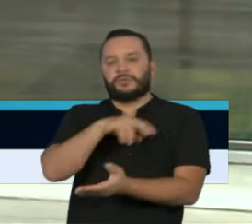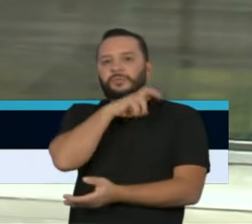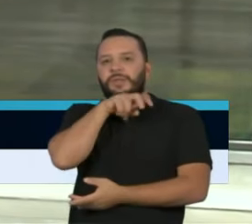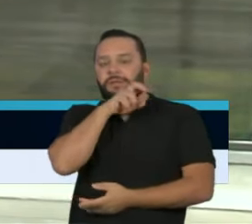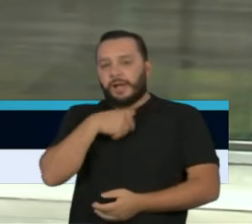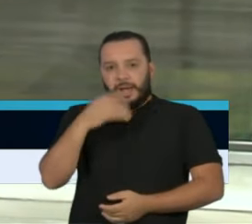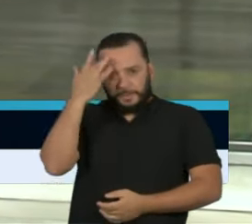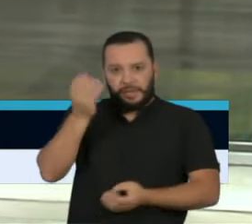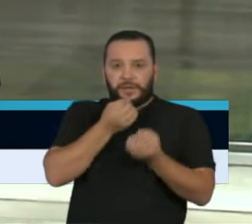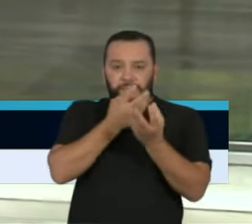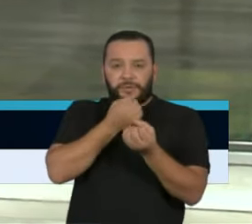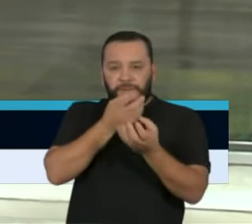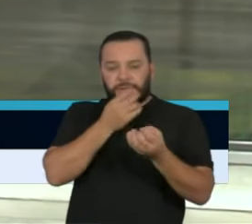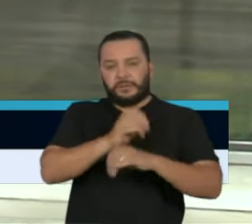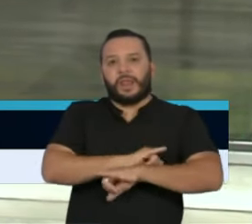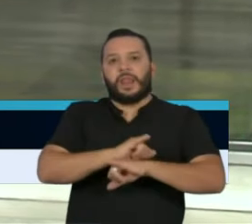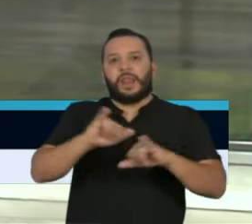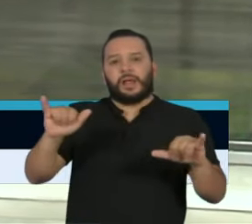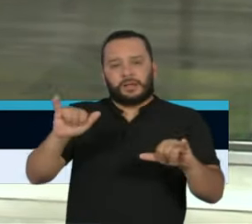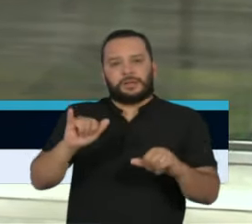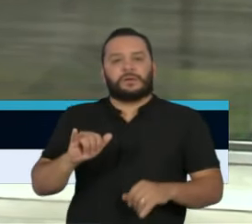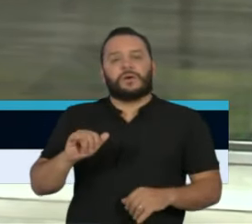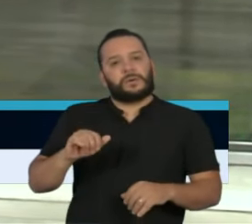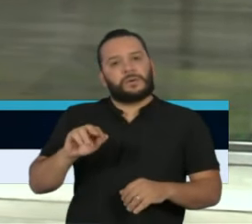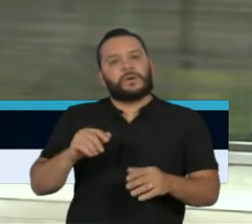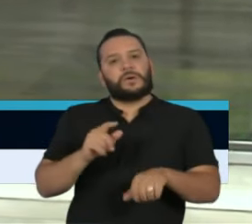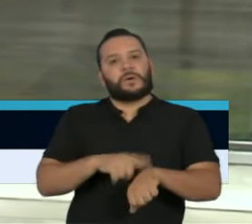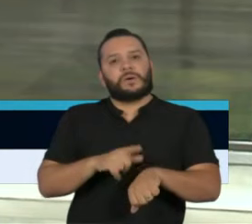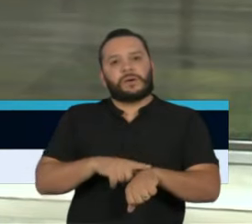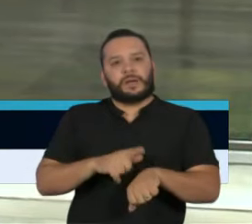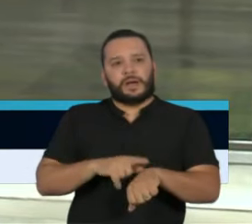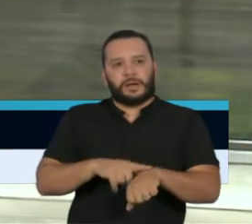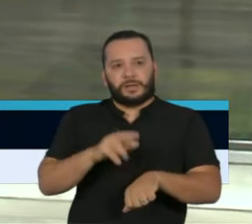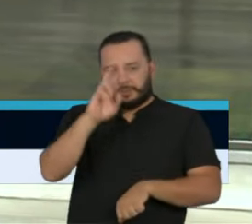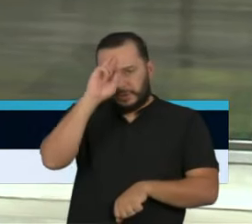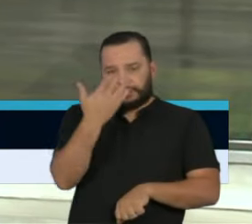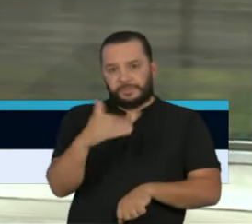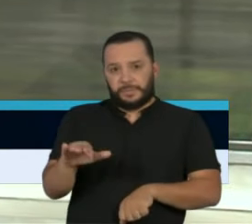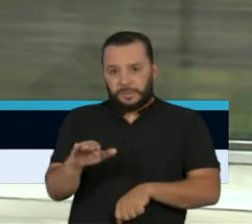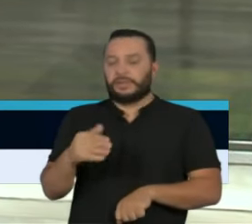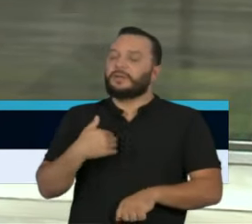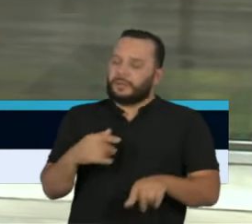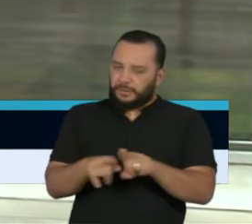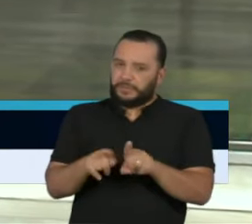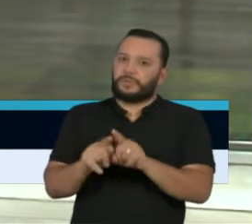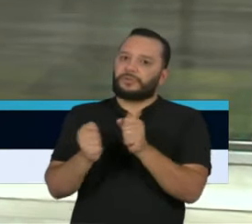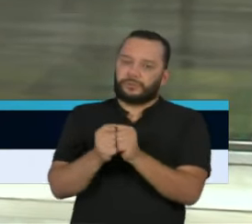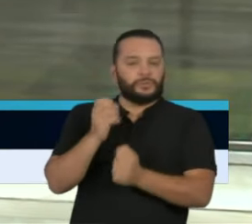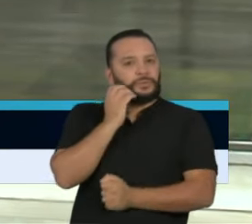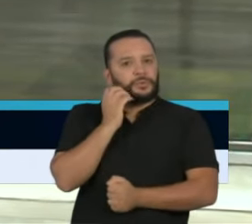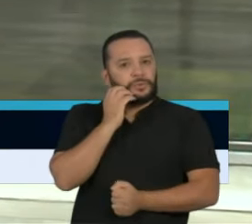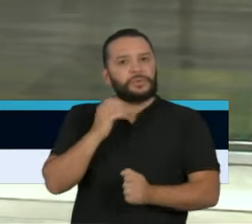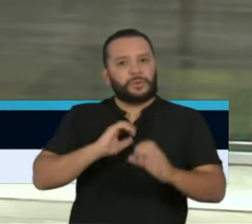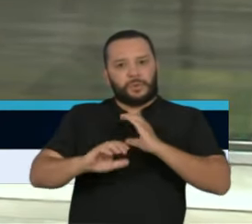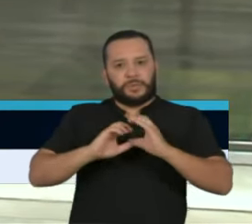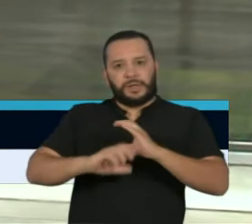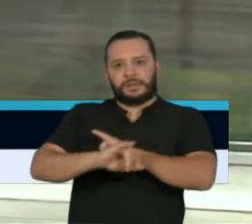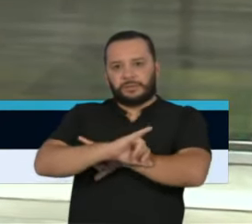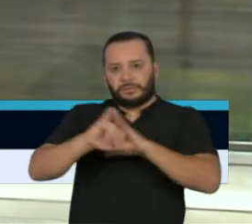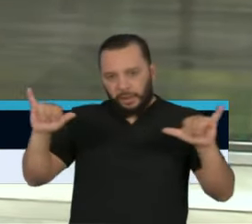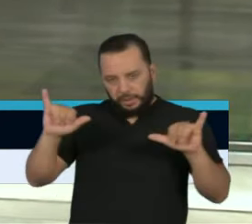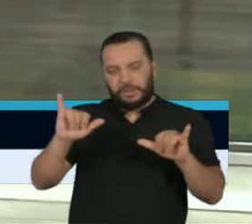novos informes que serão feitos aqui às 12h30, provavelmente o Bruno Covas também, tendo novas comunicações, o Bruno